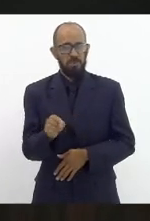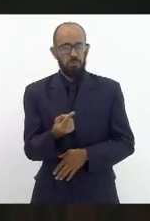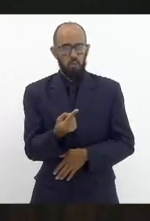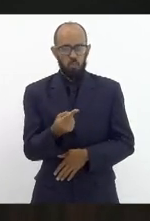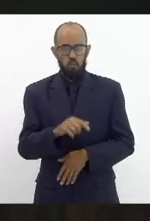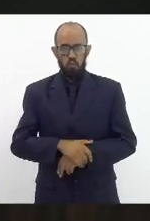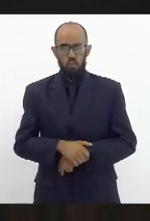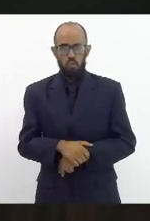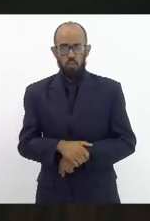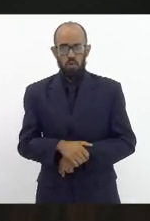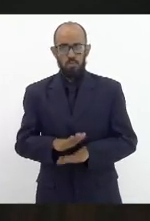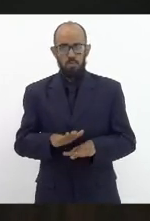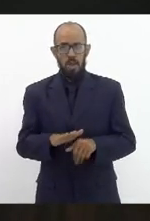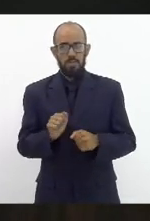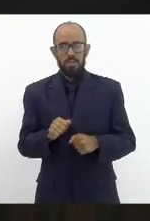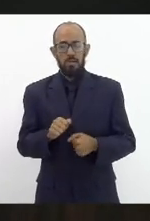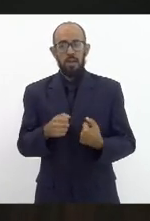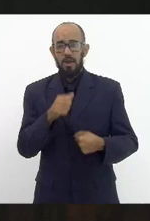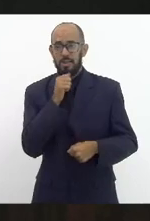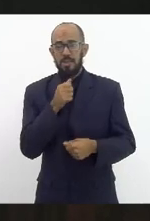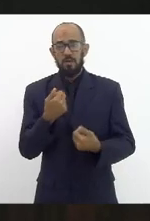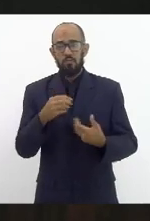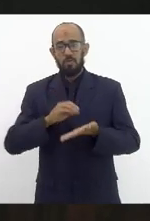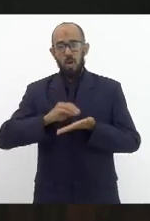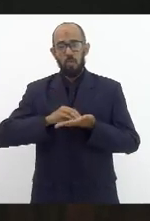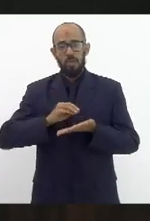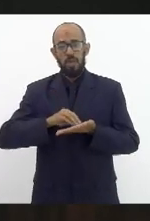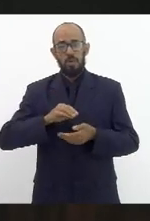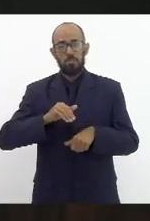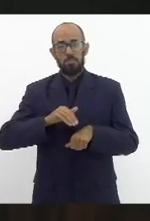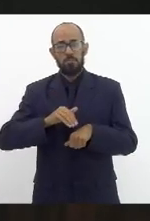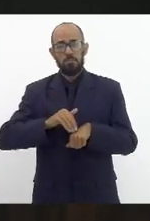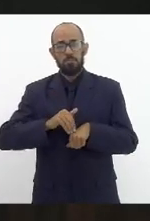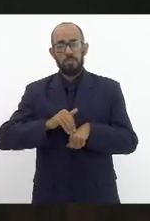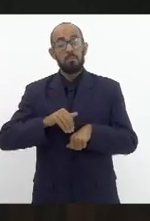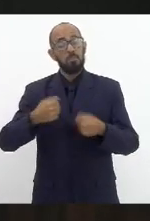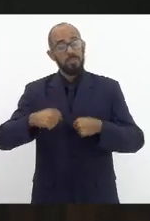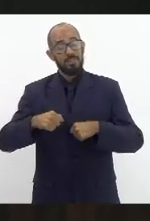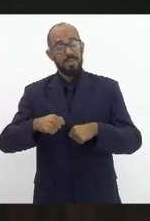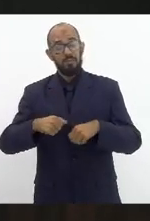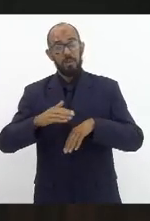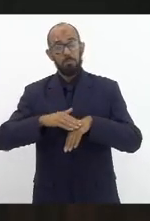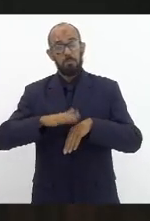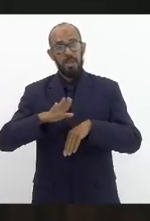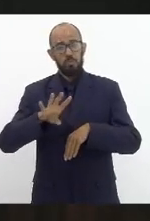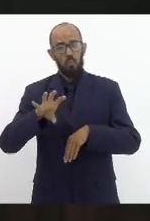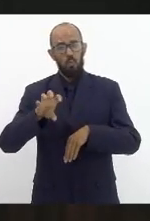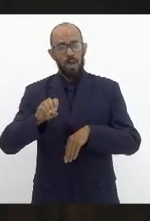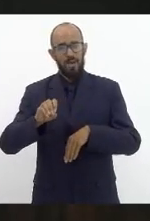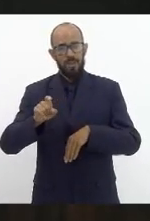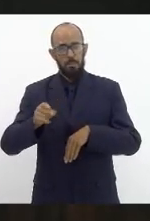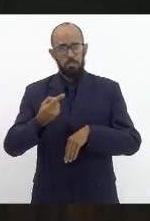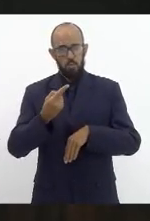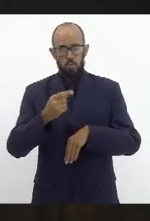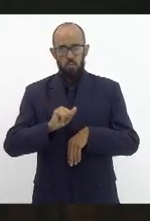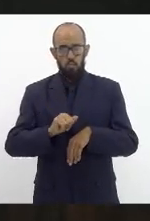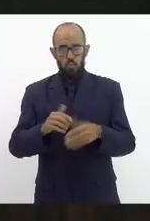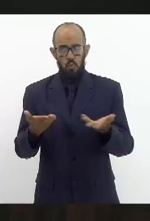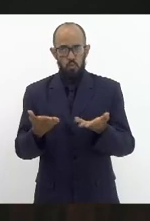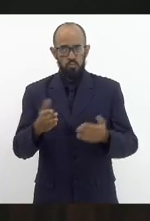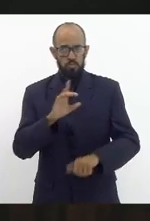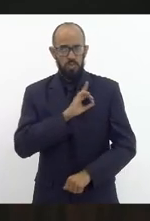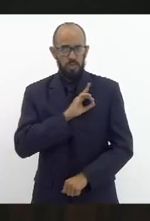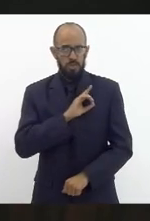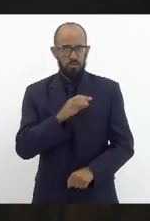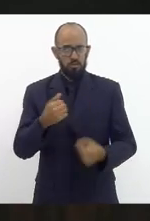nós tínhamos que ter quase 40 mil. Então, hoje, uma delegacia que tinha que ter 100 pessoas,